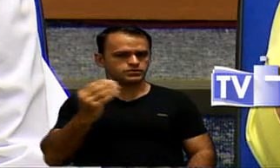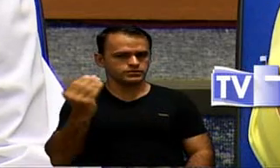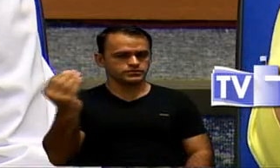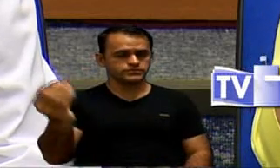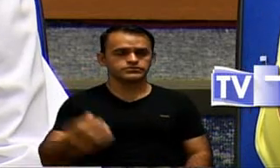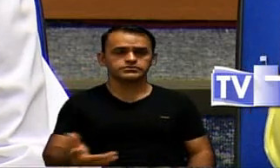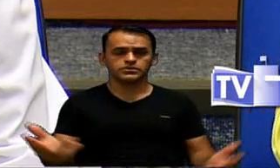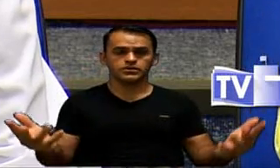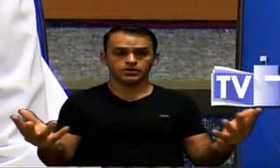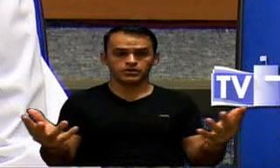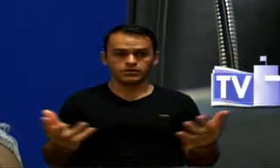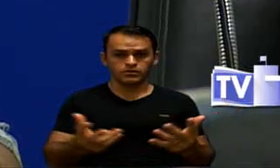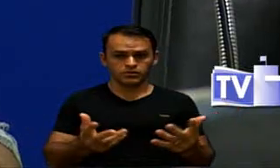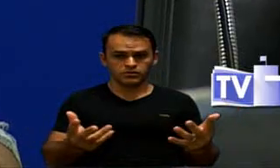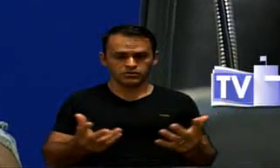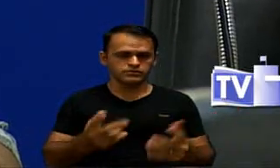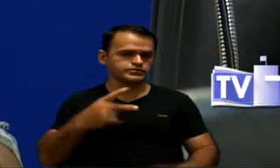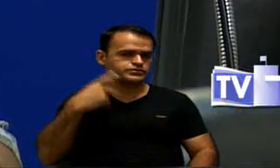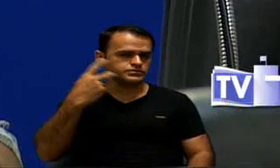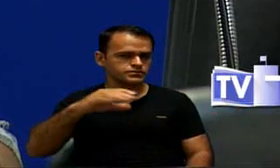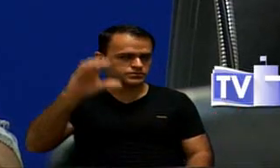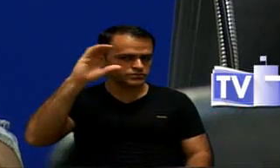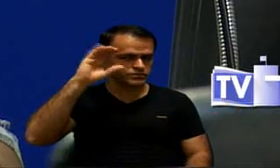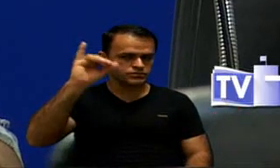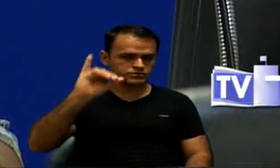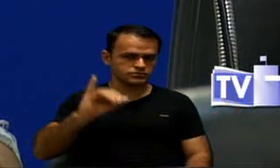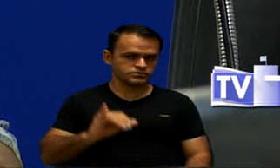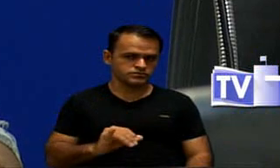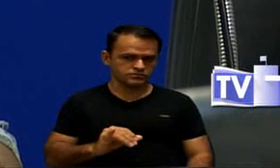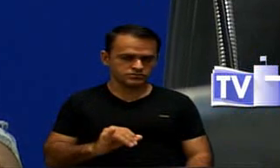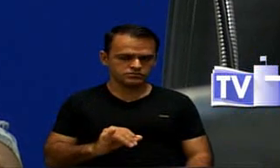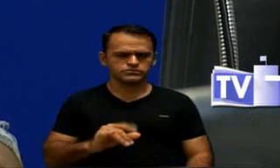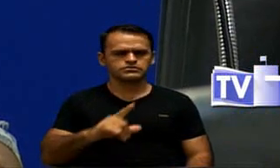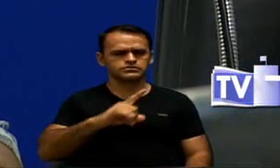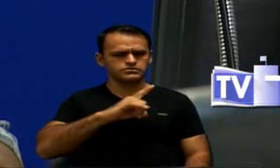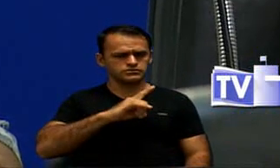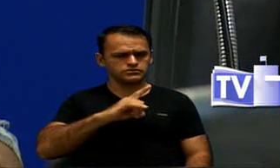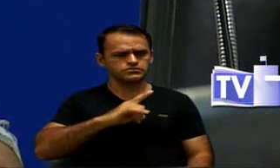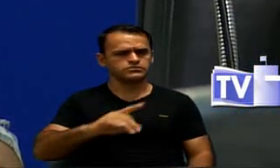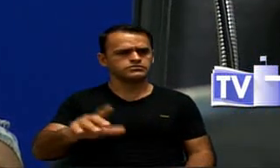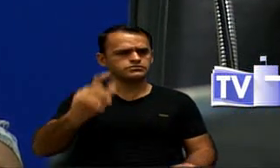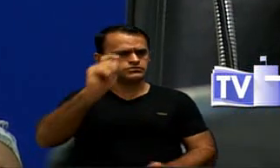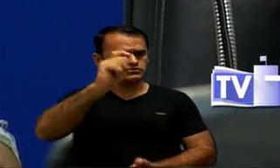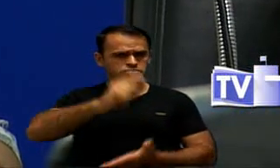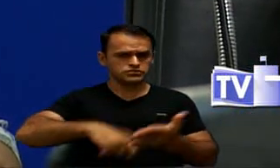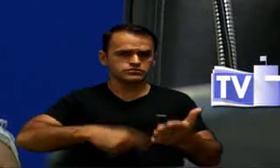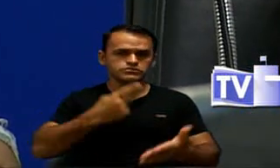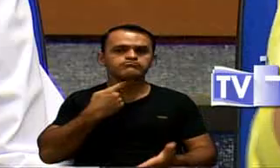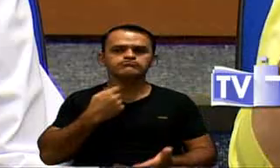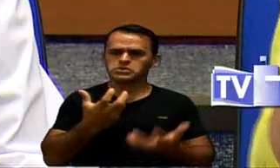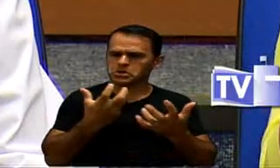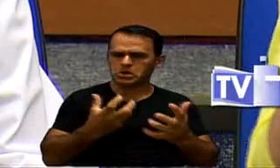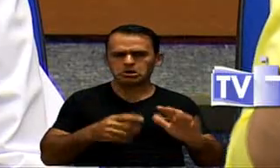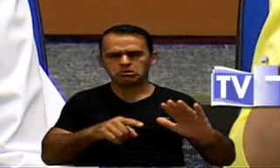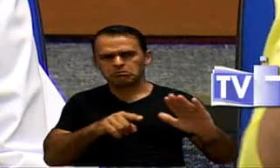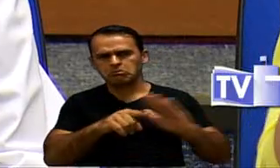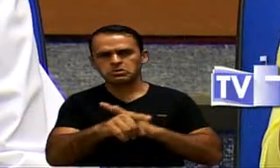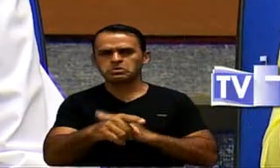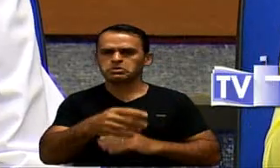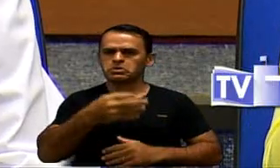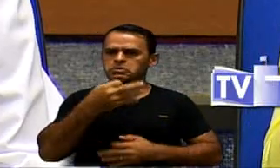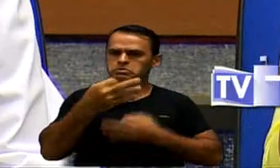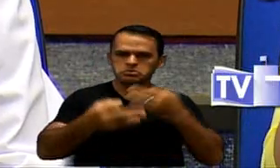Nós vamos abrir, logo após a fala da vereadora Yara, nós vamos abrir as inscrições. Para quem tem interesse em falar, fazer alguma